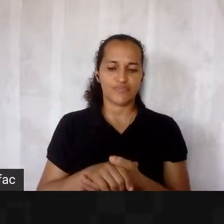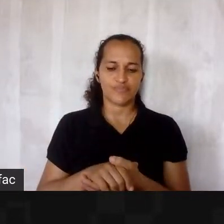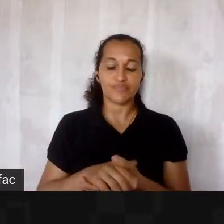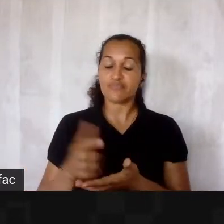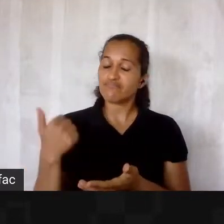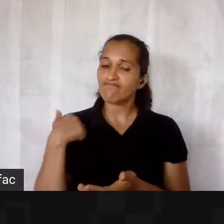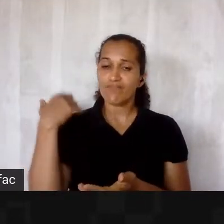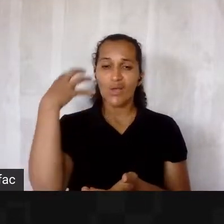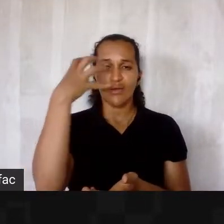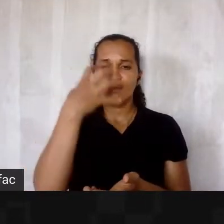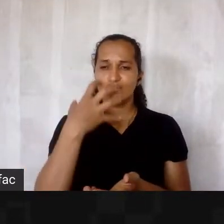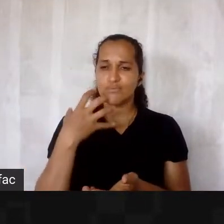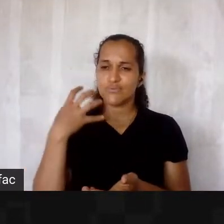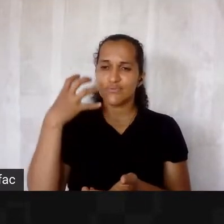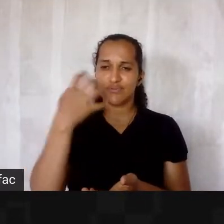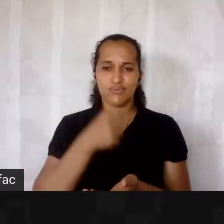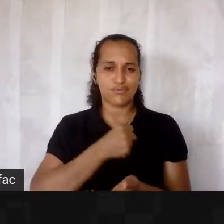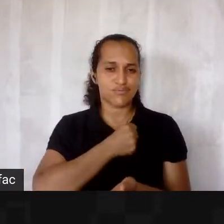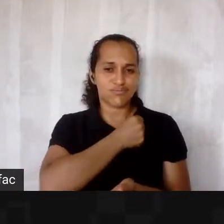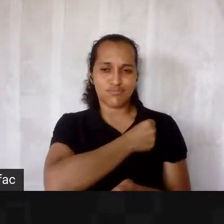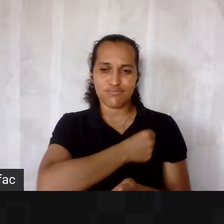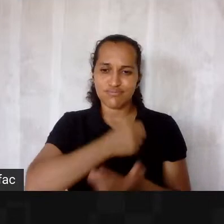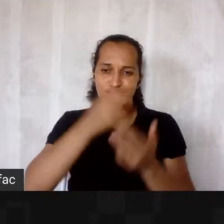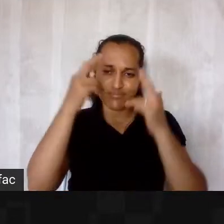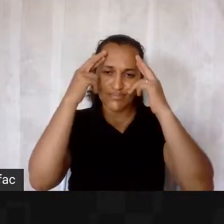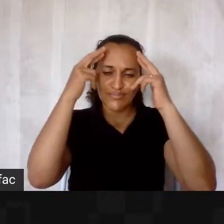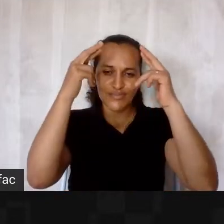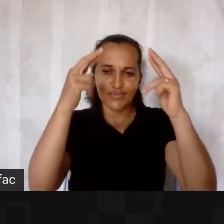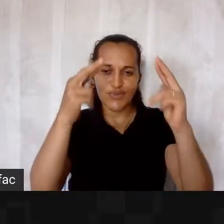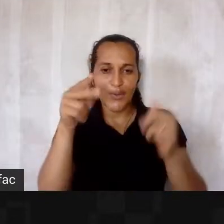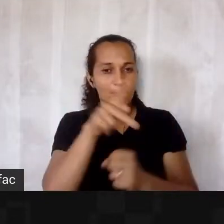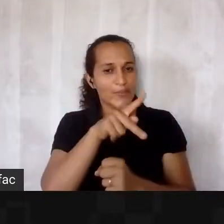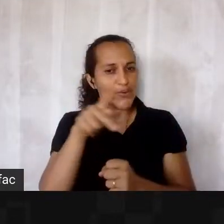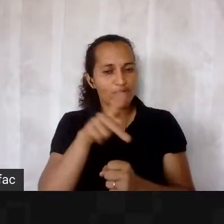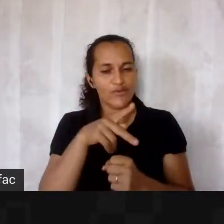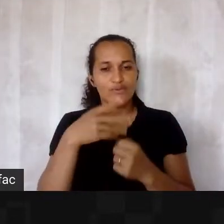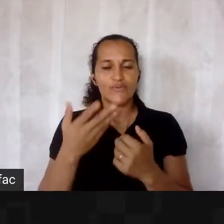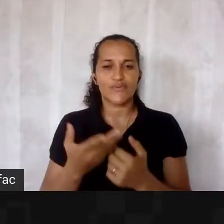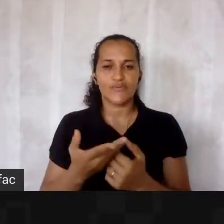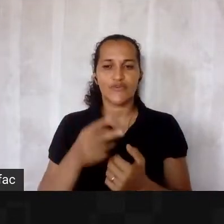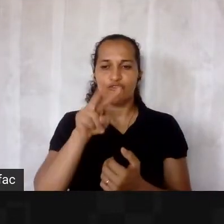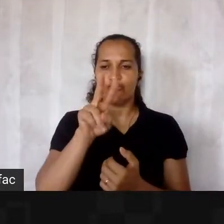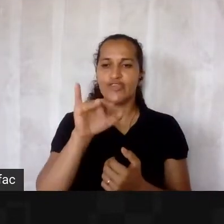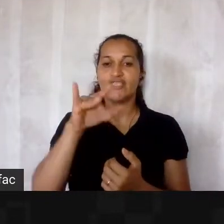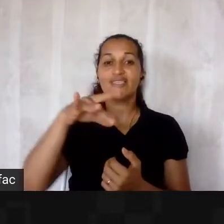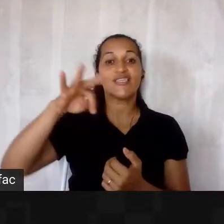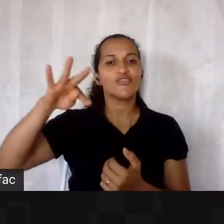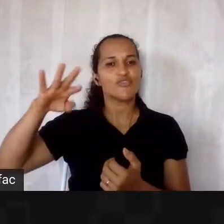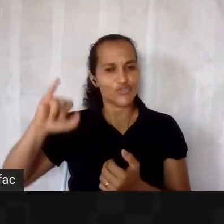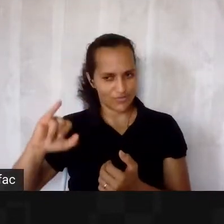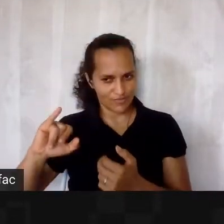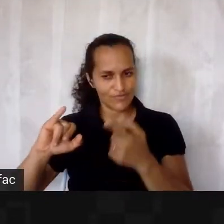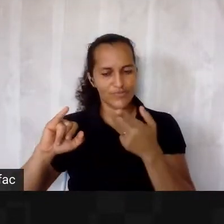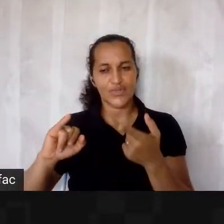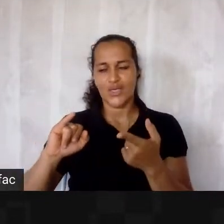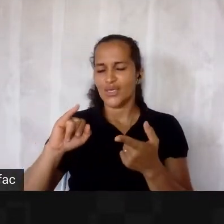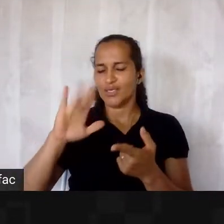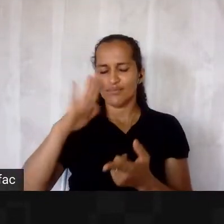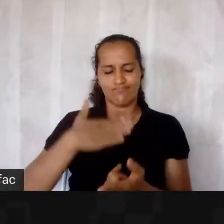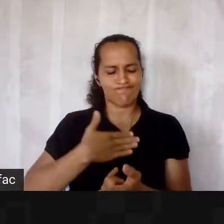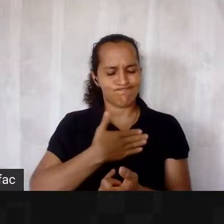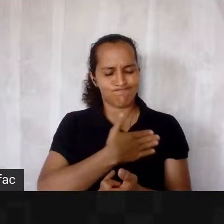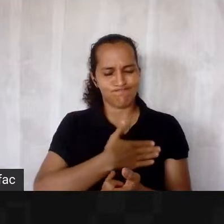admiração, saudades e respeito pelo professor Vicente Curice Riqueira, saudoso professor.